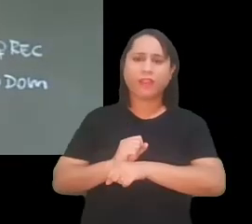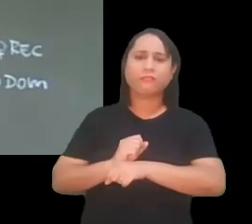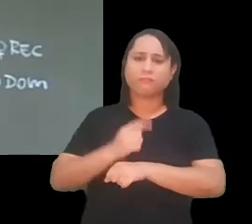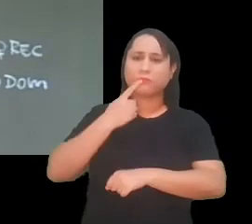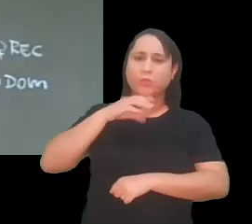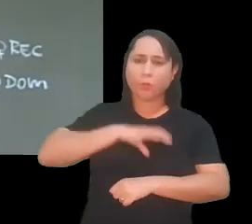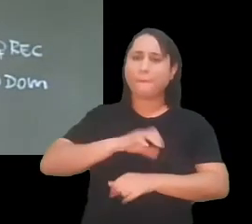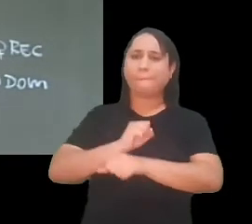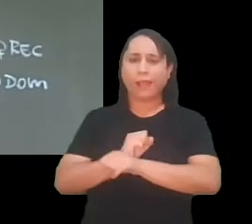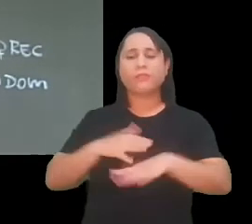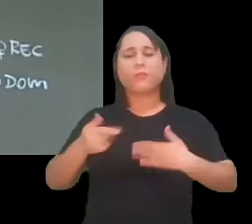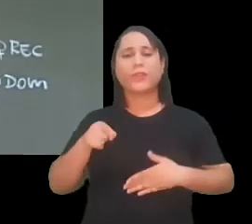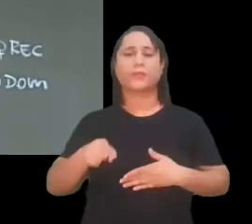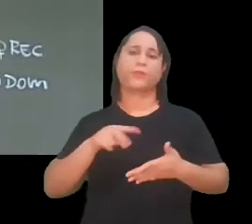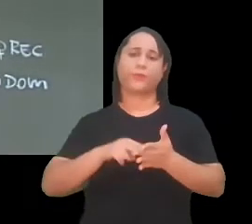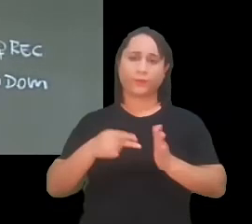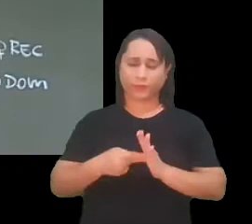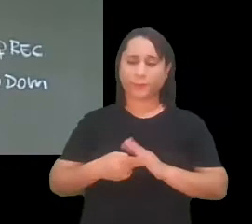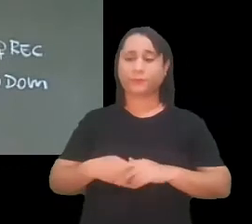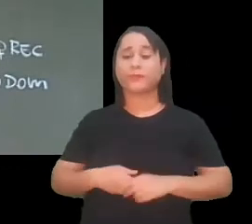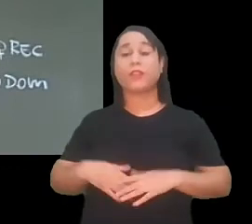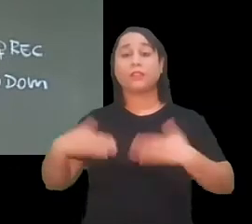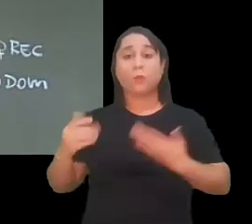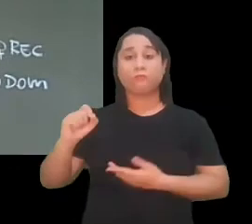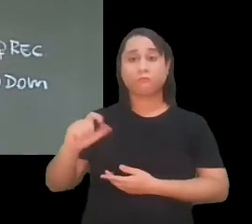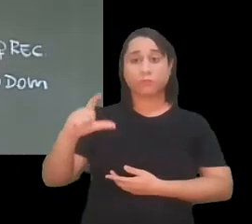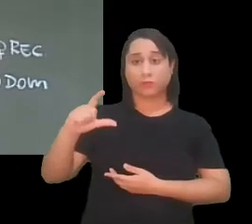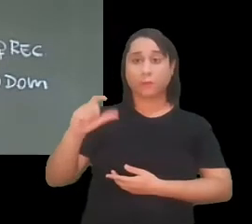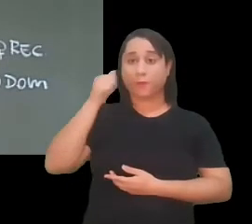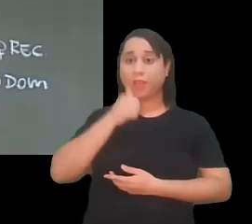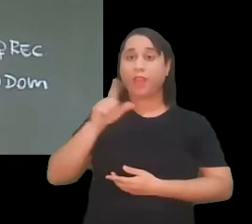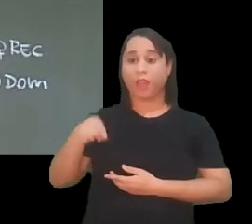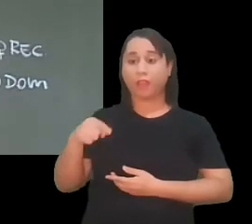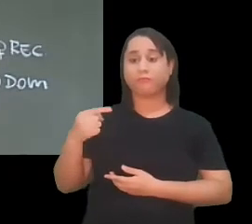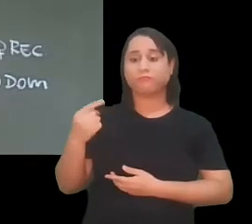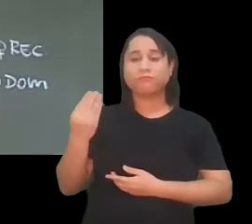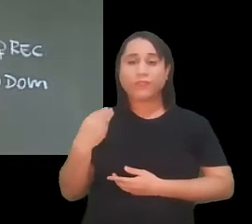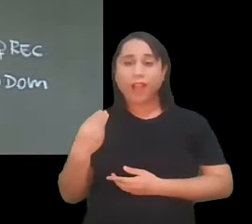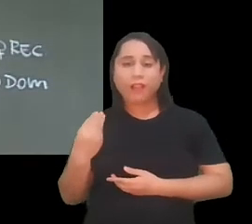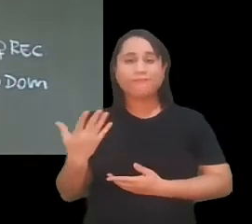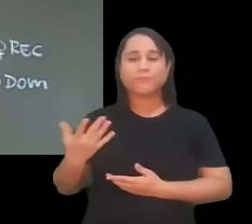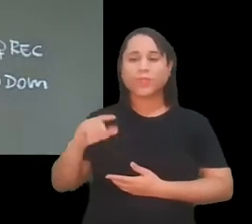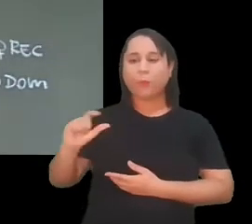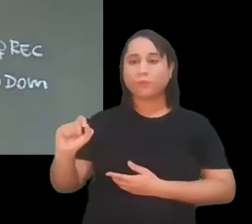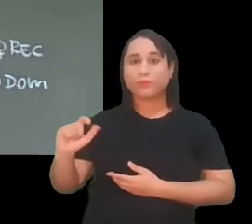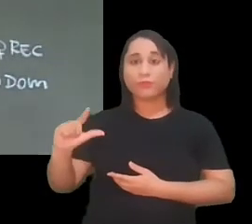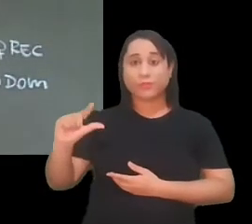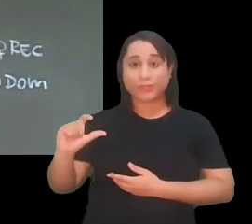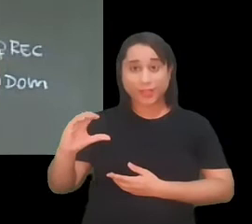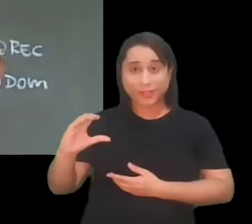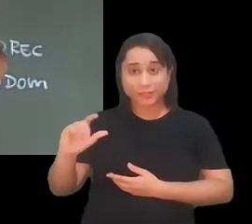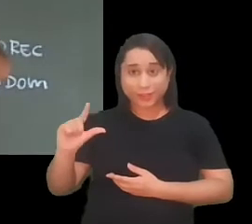Opa, o Czão na mulher é recessivo. Quem que vai ser o dominante? O Czinho. Então o Czinho está dominando essa situação. Portanto, a